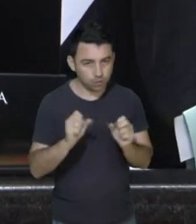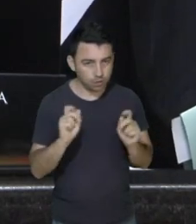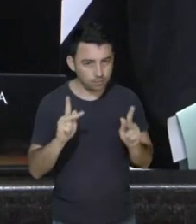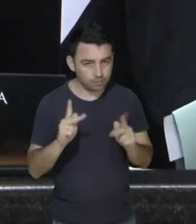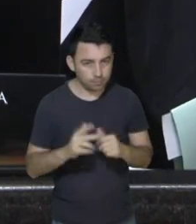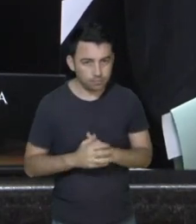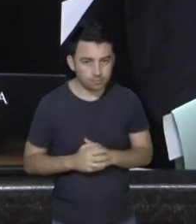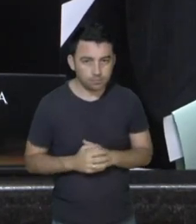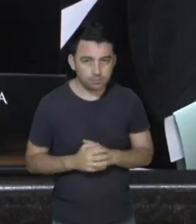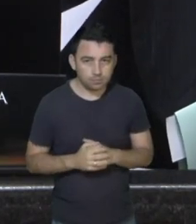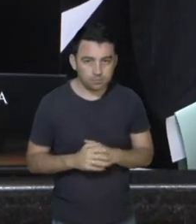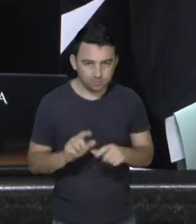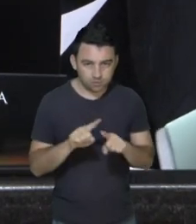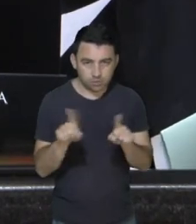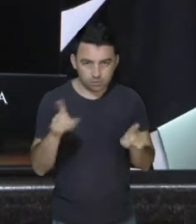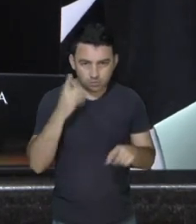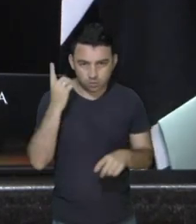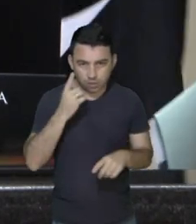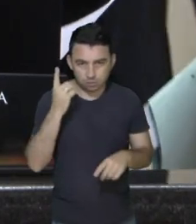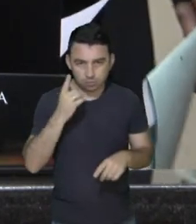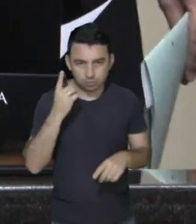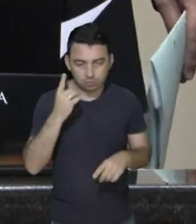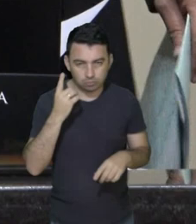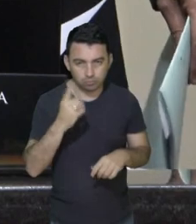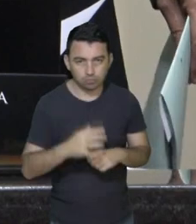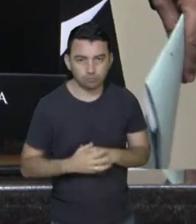Senhores deputados.